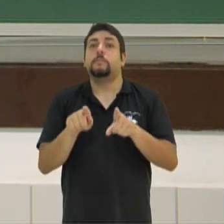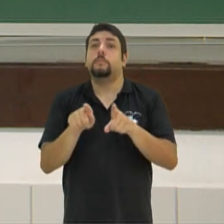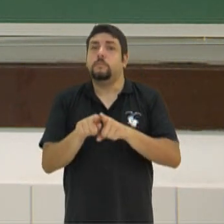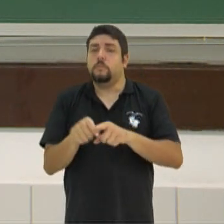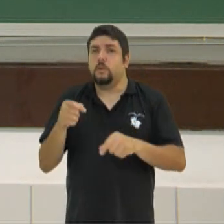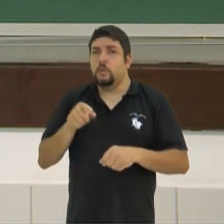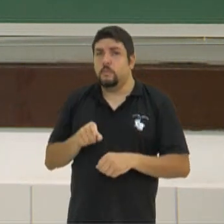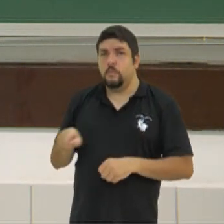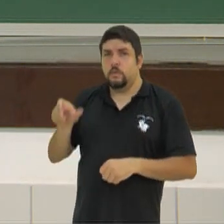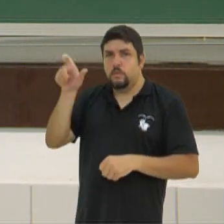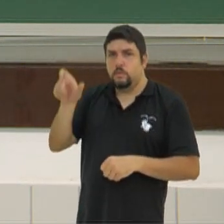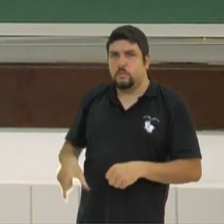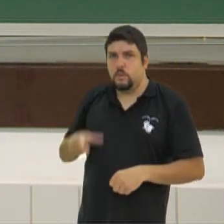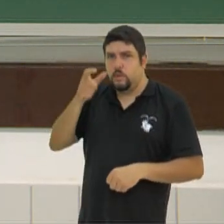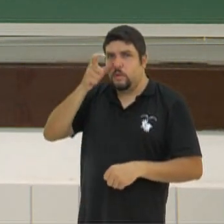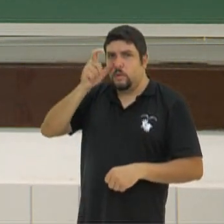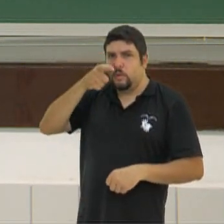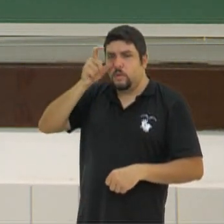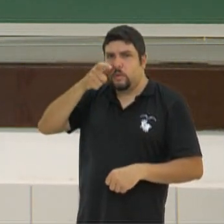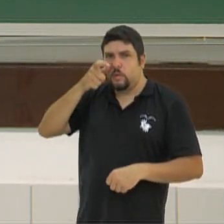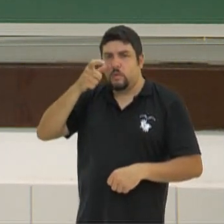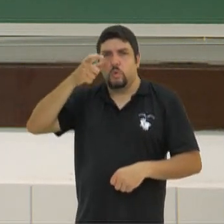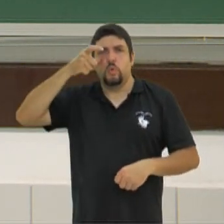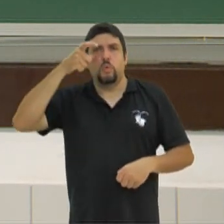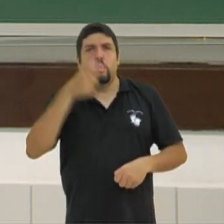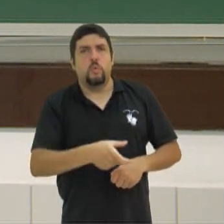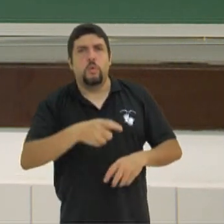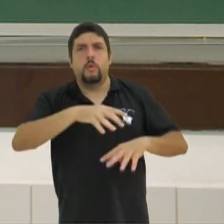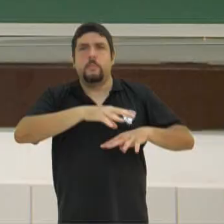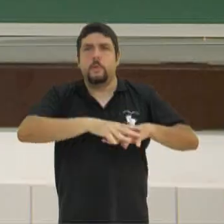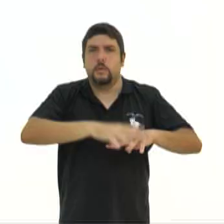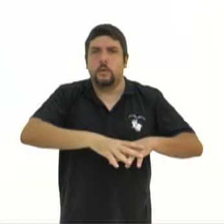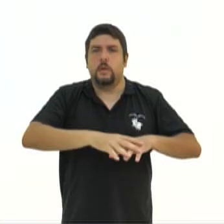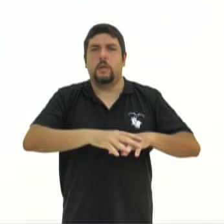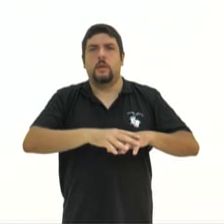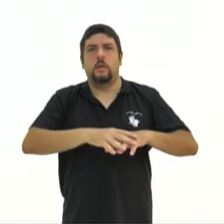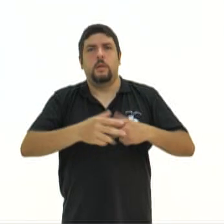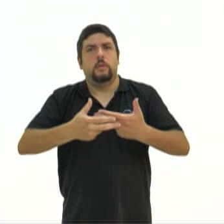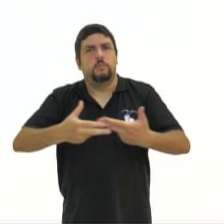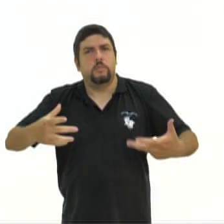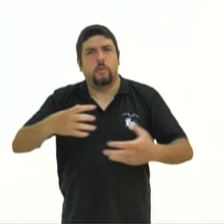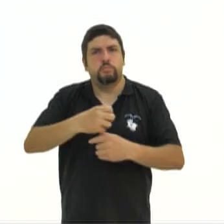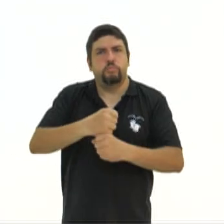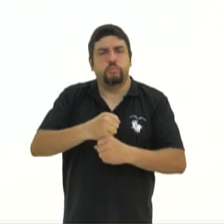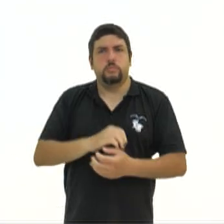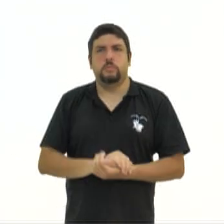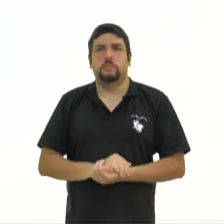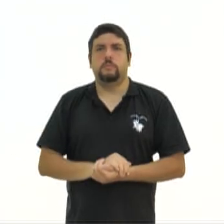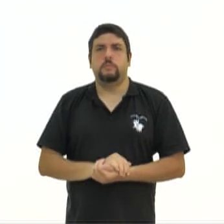por matemática, né? Álgebra, geometria, por isso que é legal a